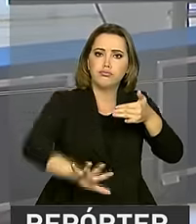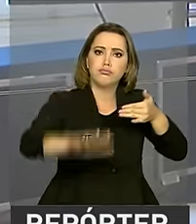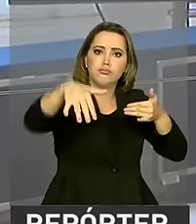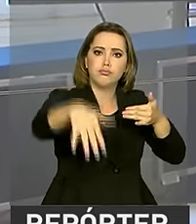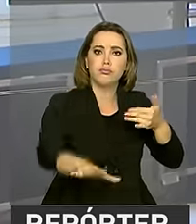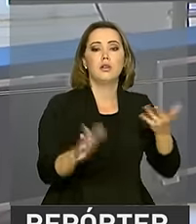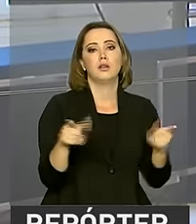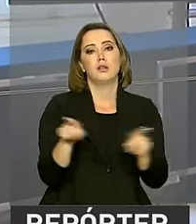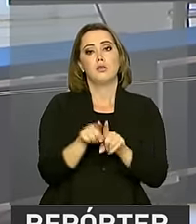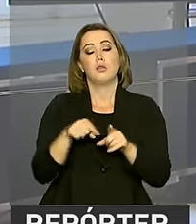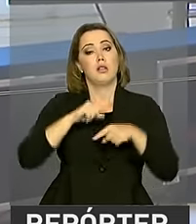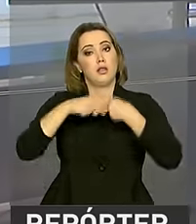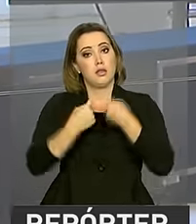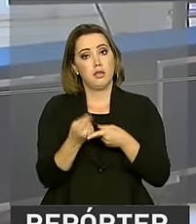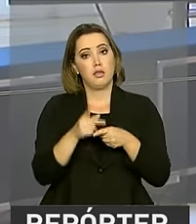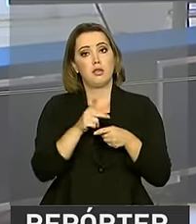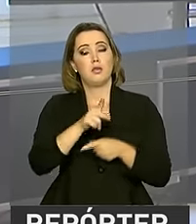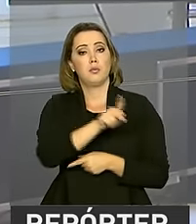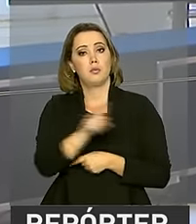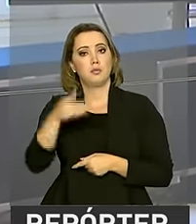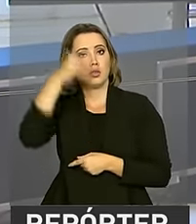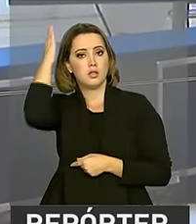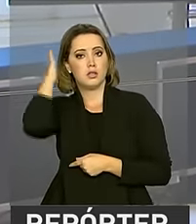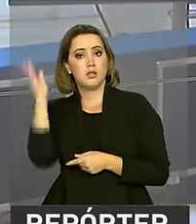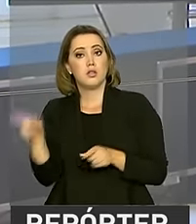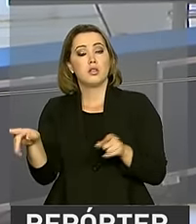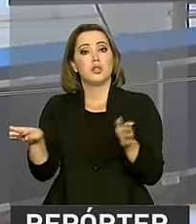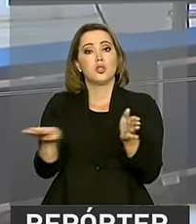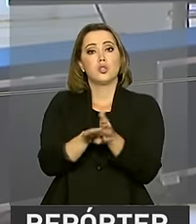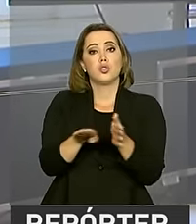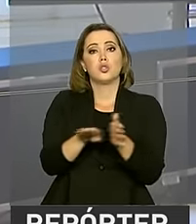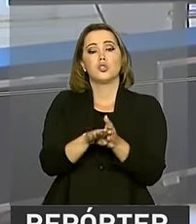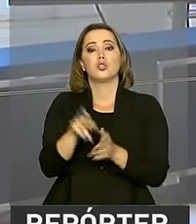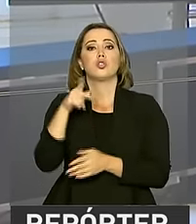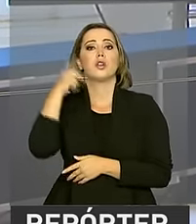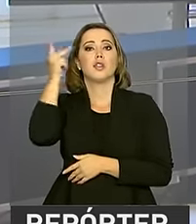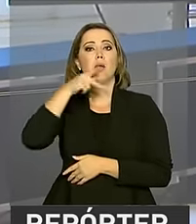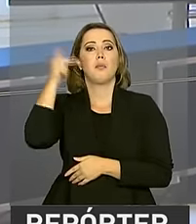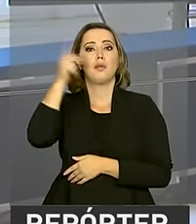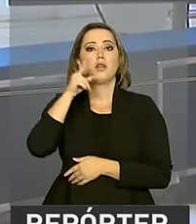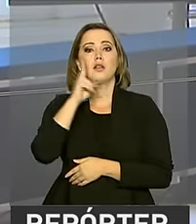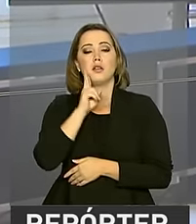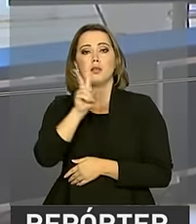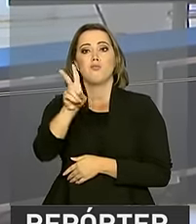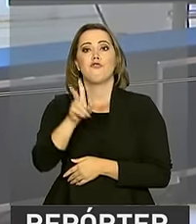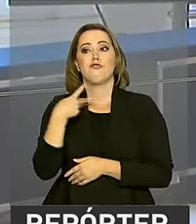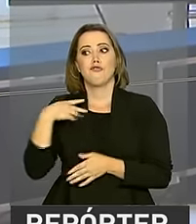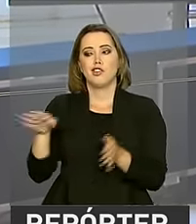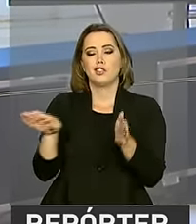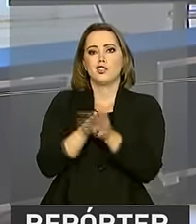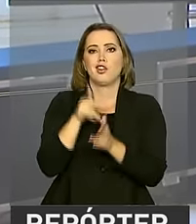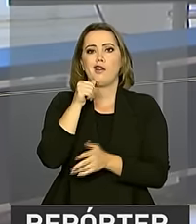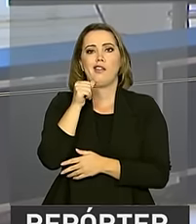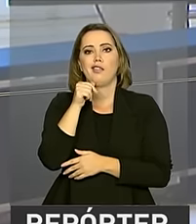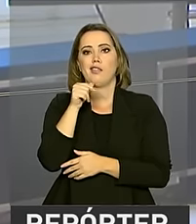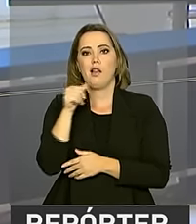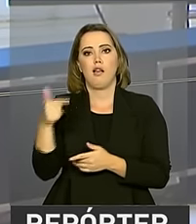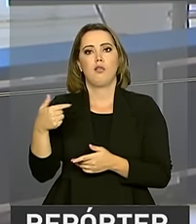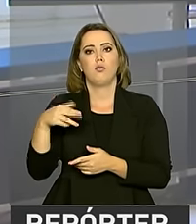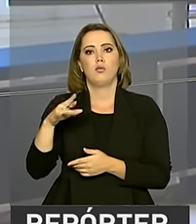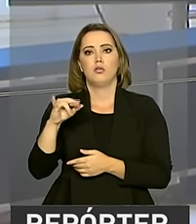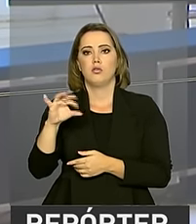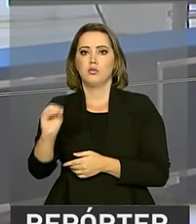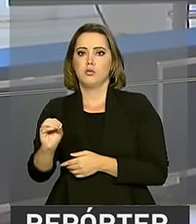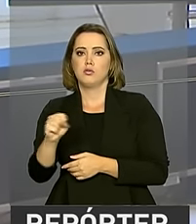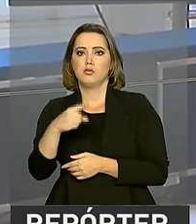Campos na sequência temer segue para Monteiro na Paraíba também e acompanha a chegada das Águas da transposição do Rio São